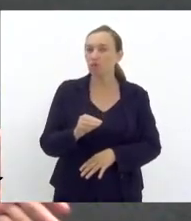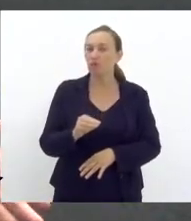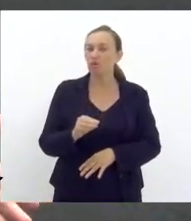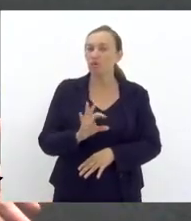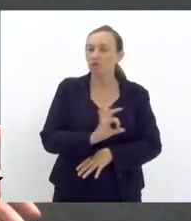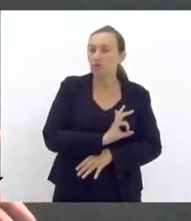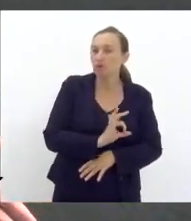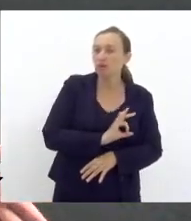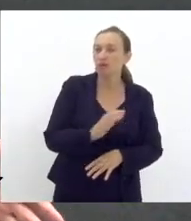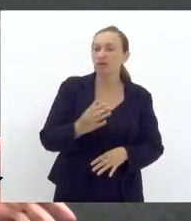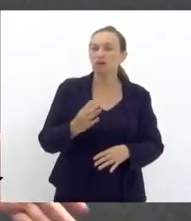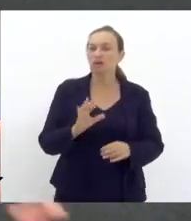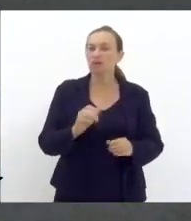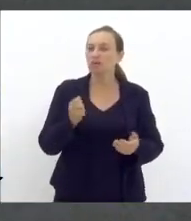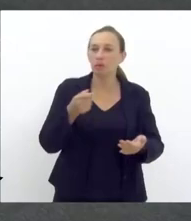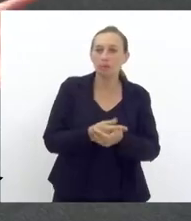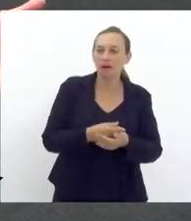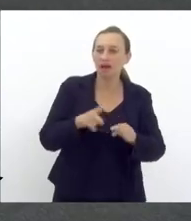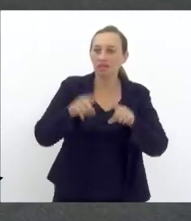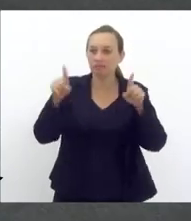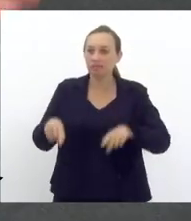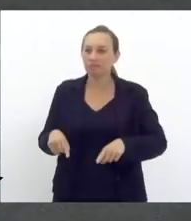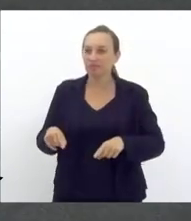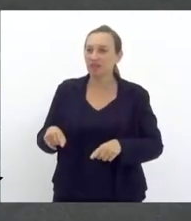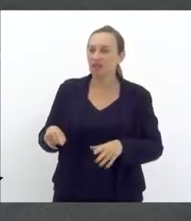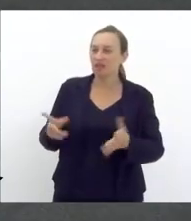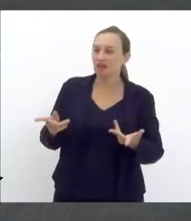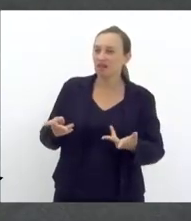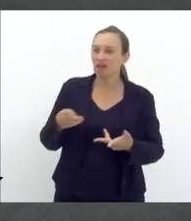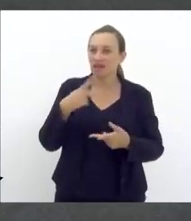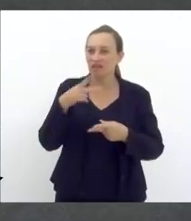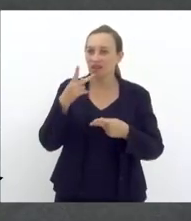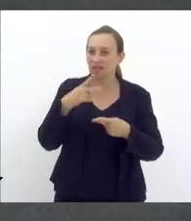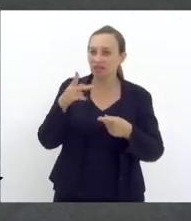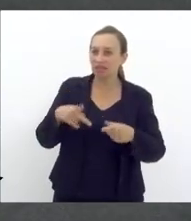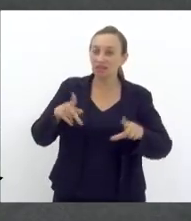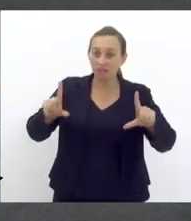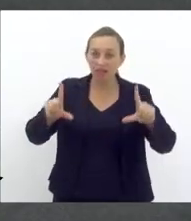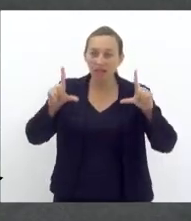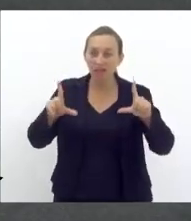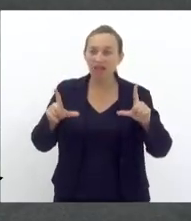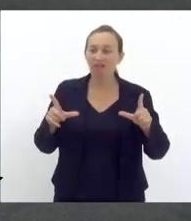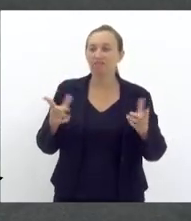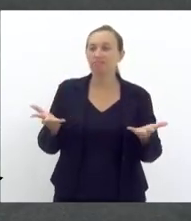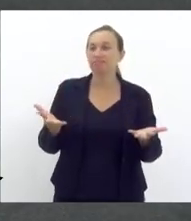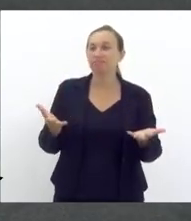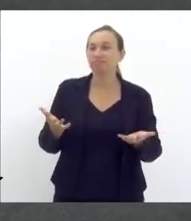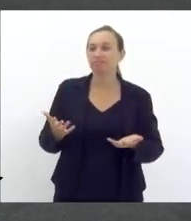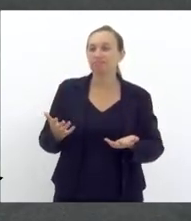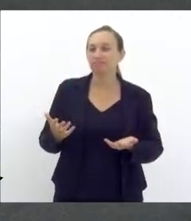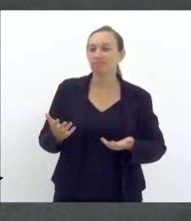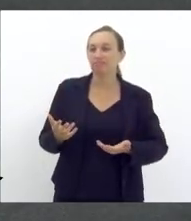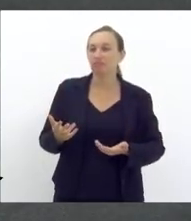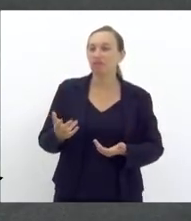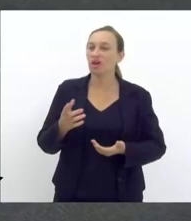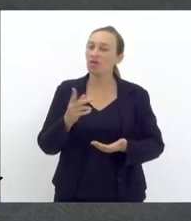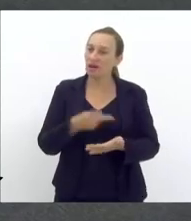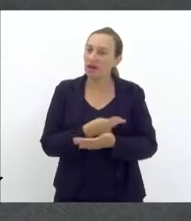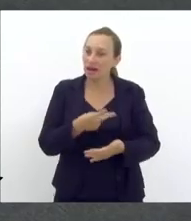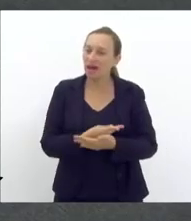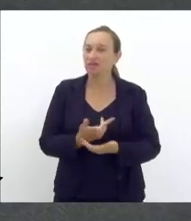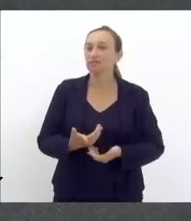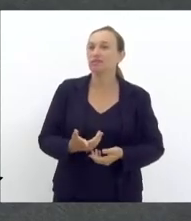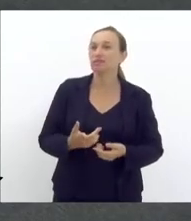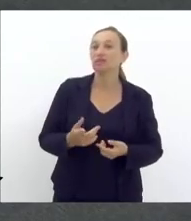as costas para os servidores paga a recomposição e ficou aqui fazendo desse plenário desse plenário algo desrespeitoso com